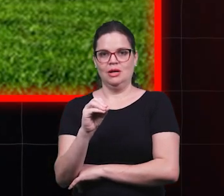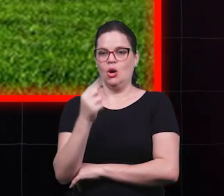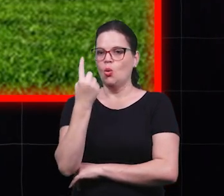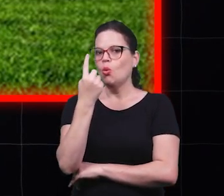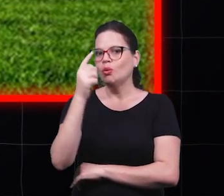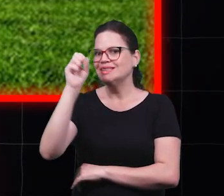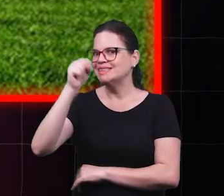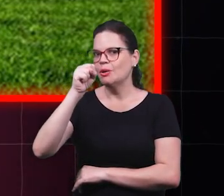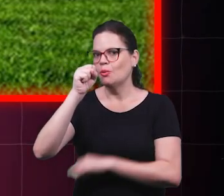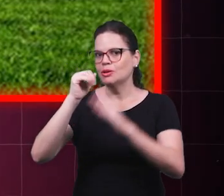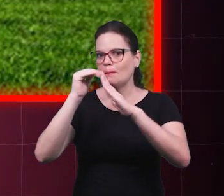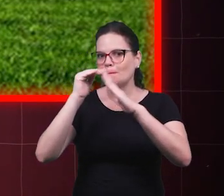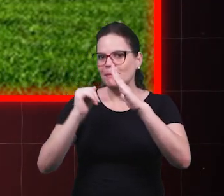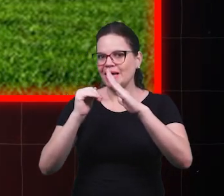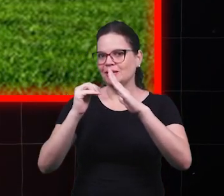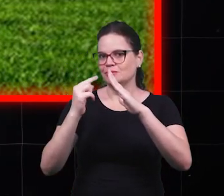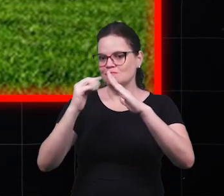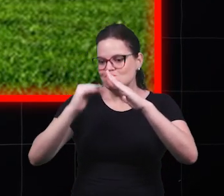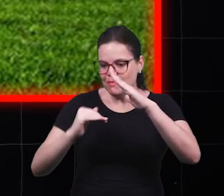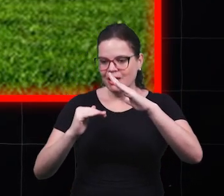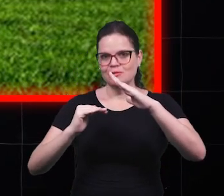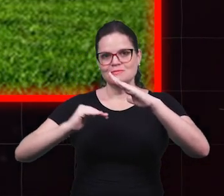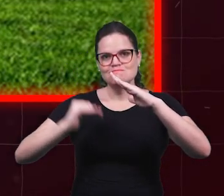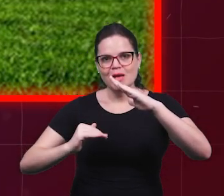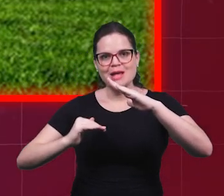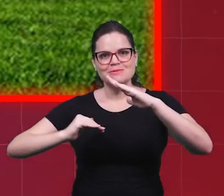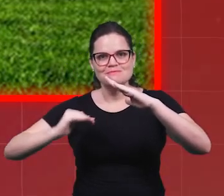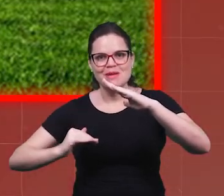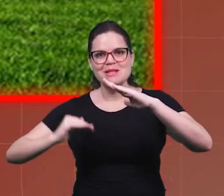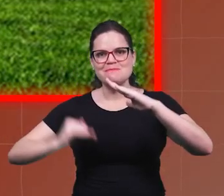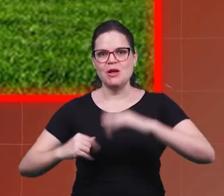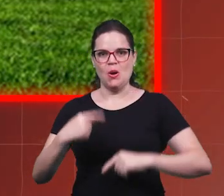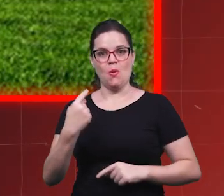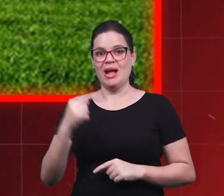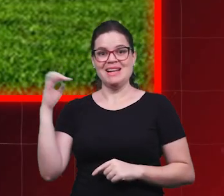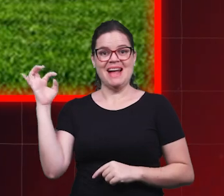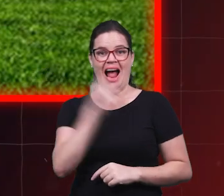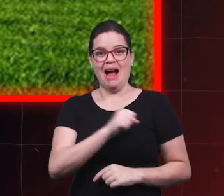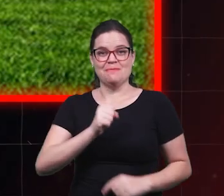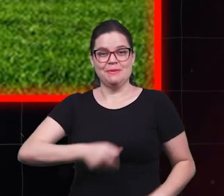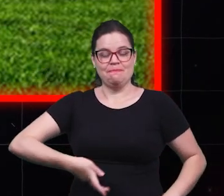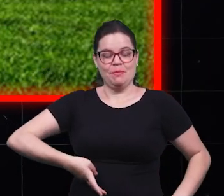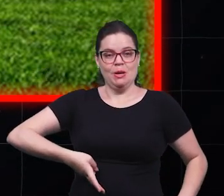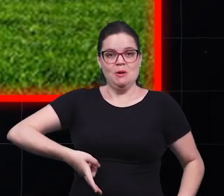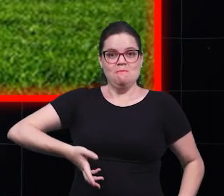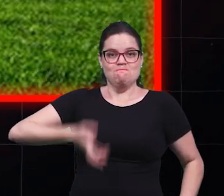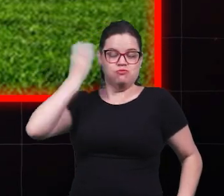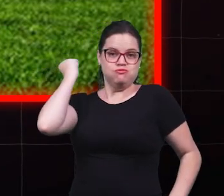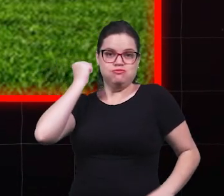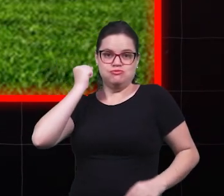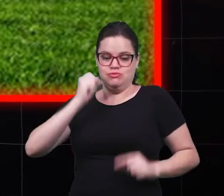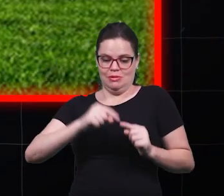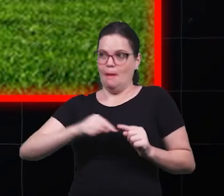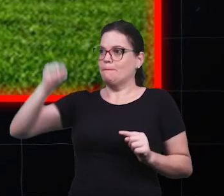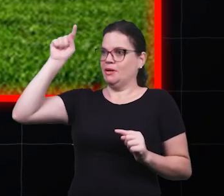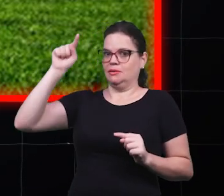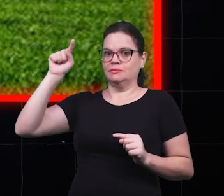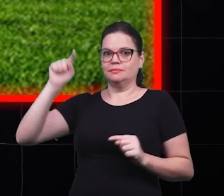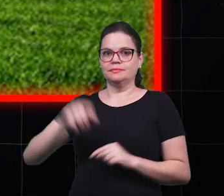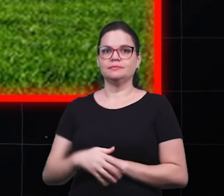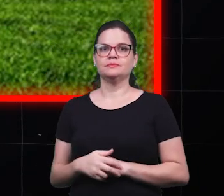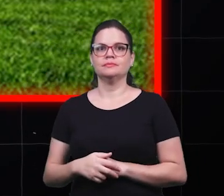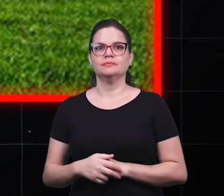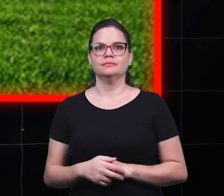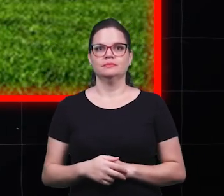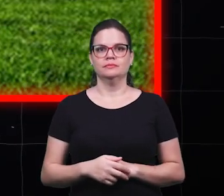que a luz leva para sair da superfície da Terra e alcançar as nuvens. Como nosso corpo,